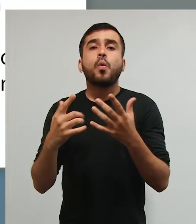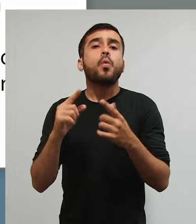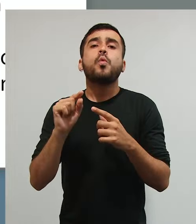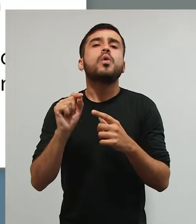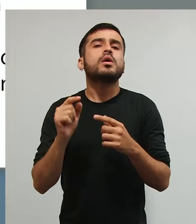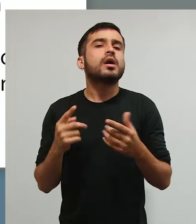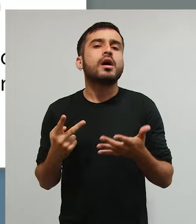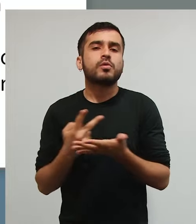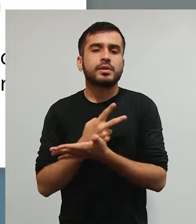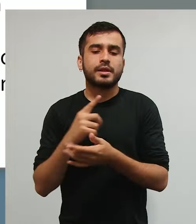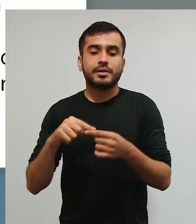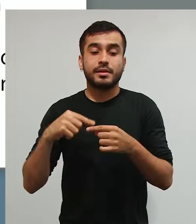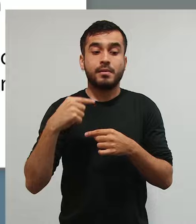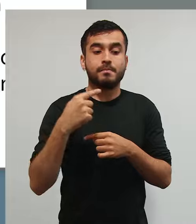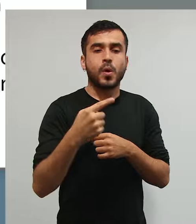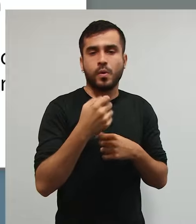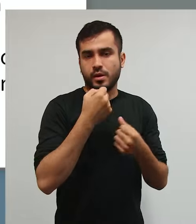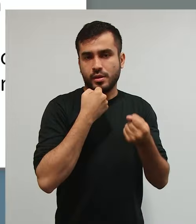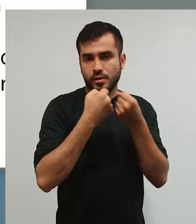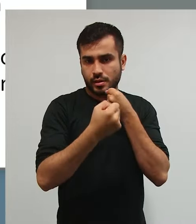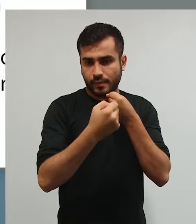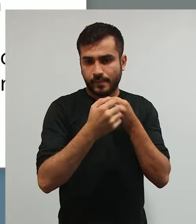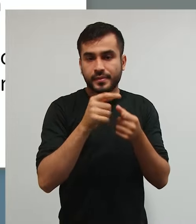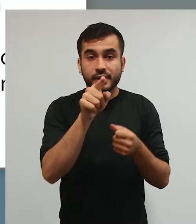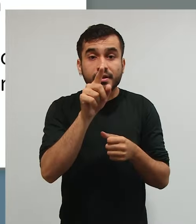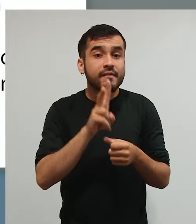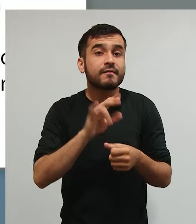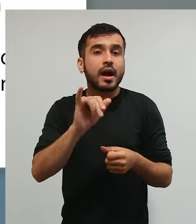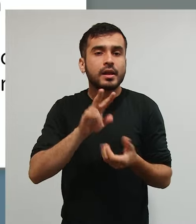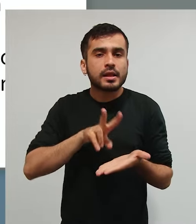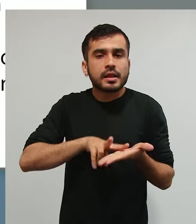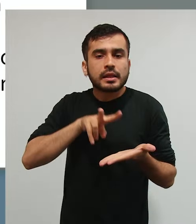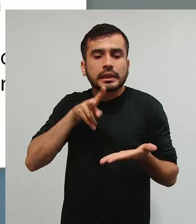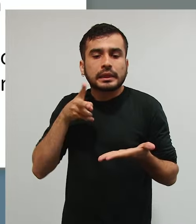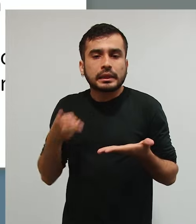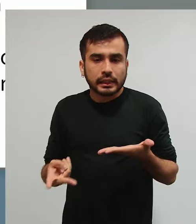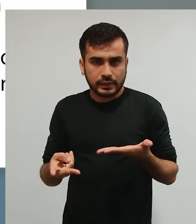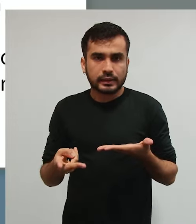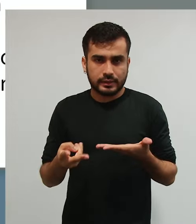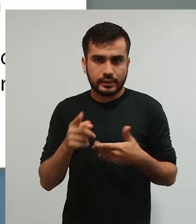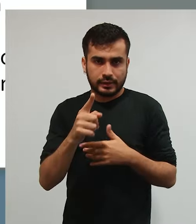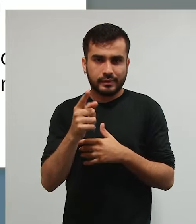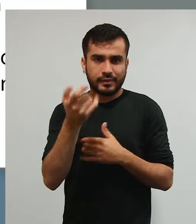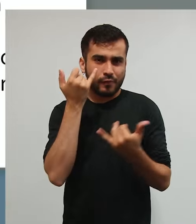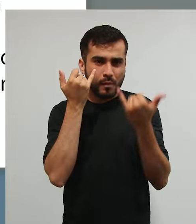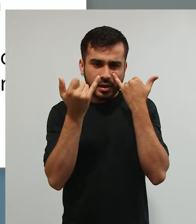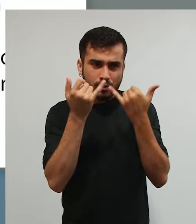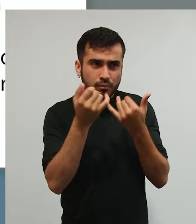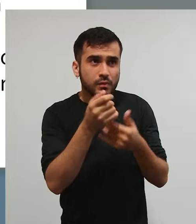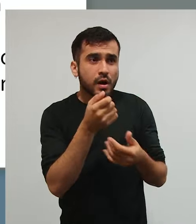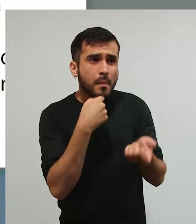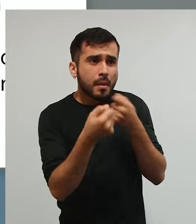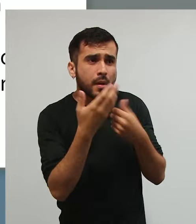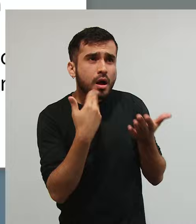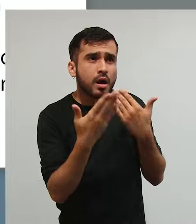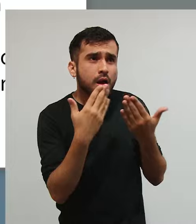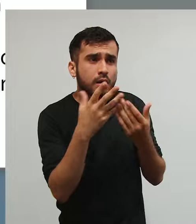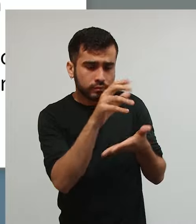E essa teoria você vai ter que colocar o que acontece na pós-entrevista. Na pós-entrevista você vai fazer